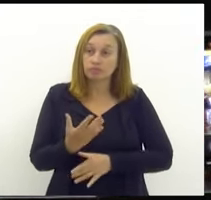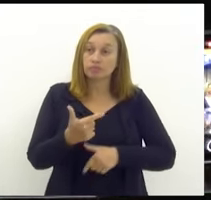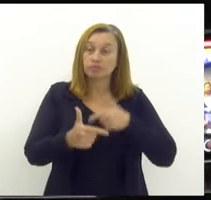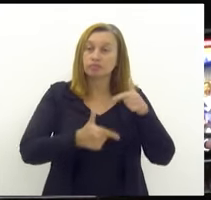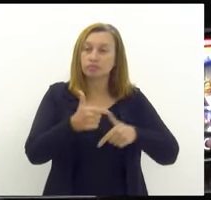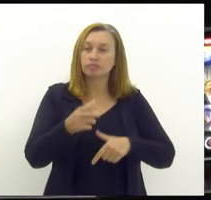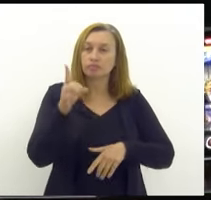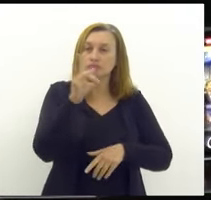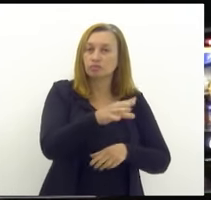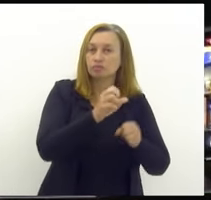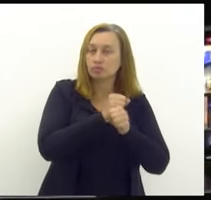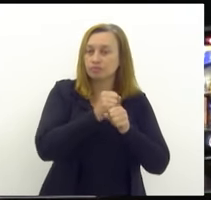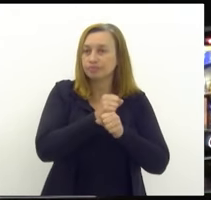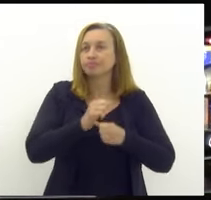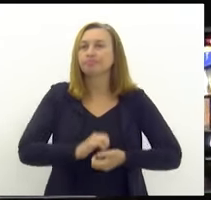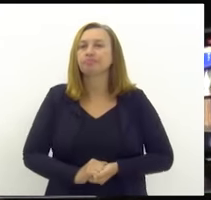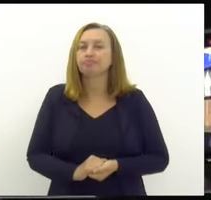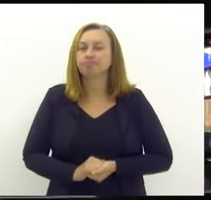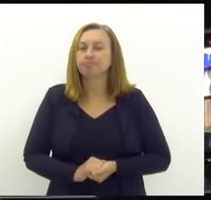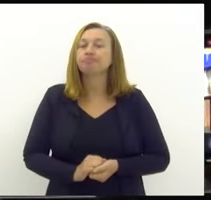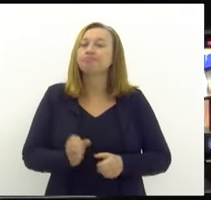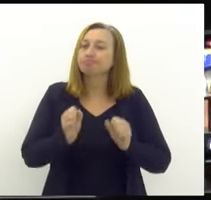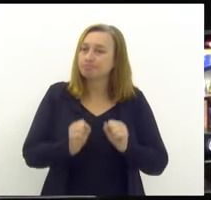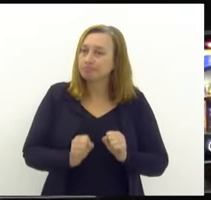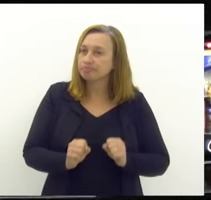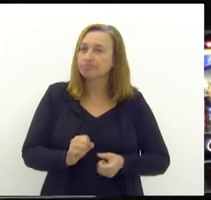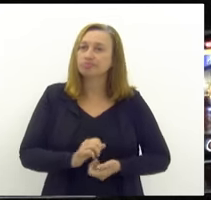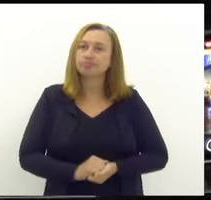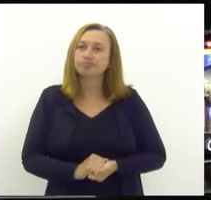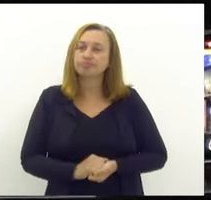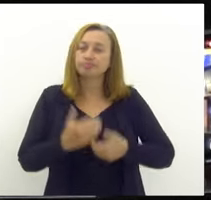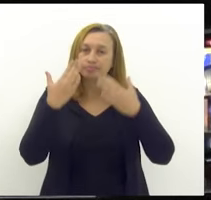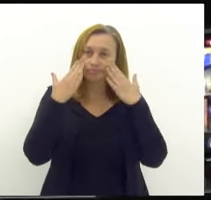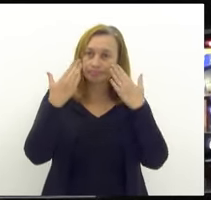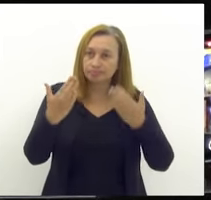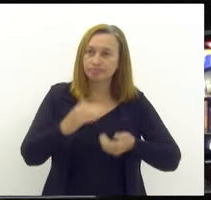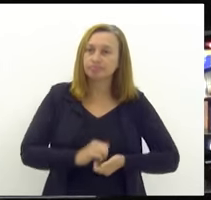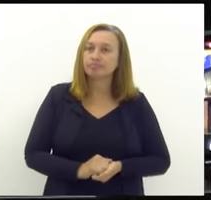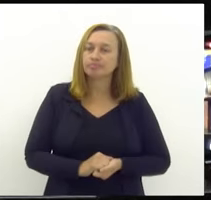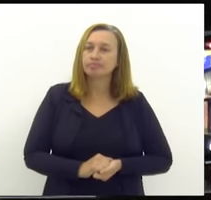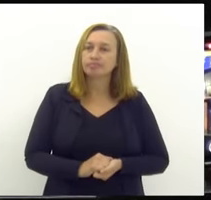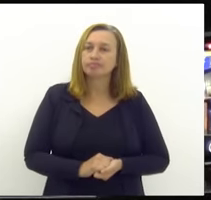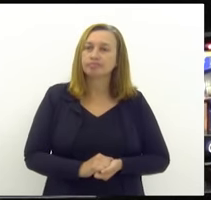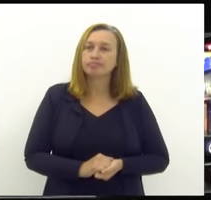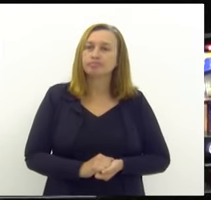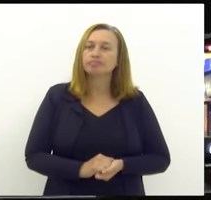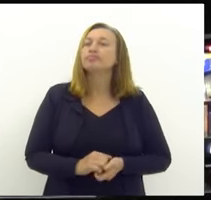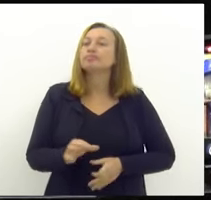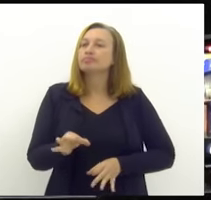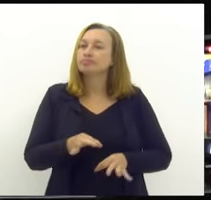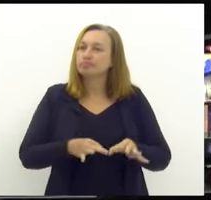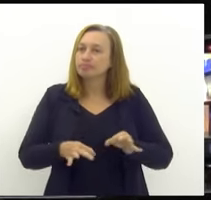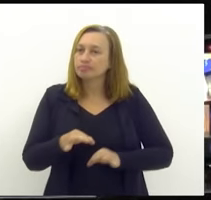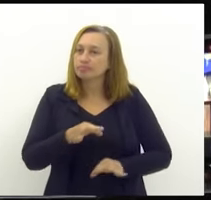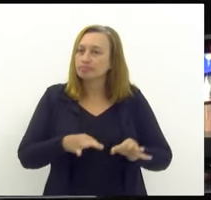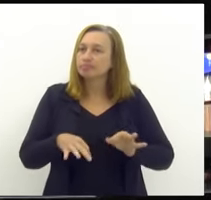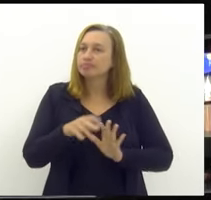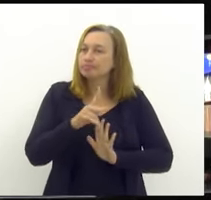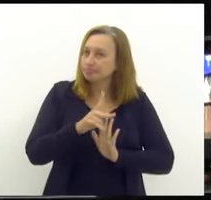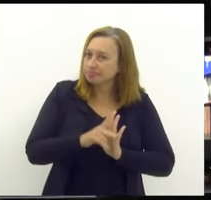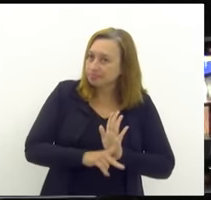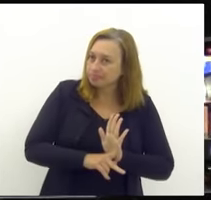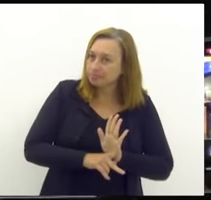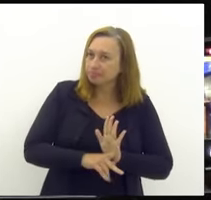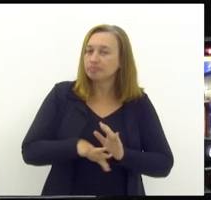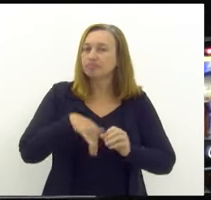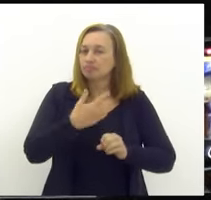nesses últimos anos a gente poder efetivamente apresentar um programa um projeto consistente